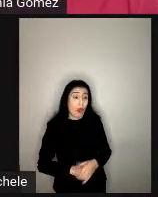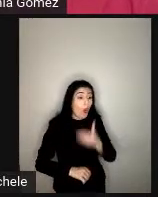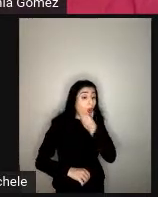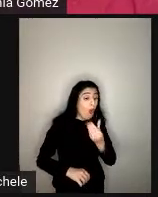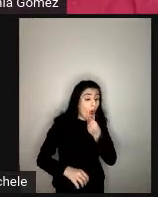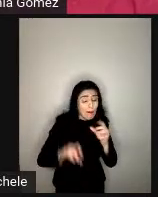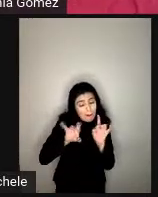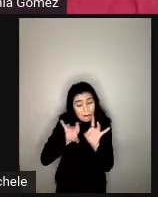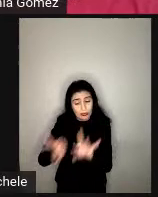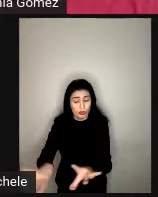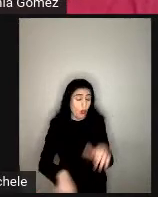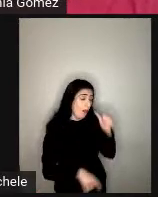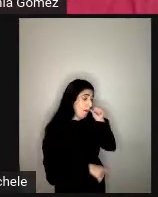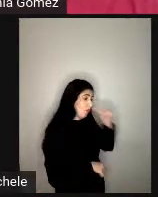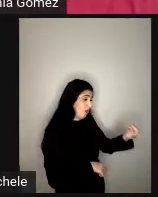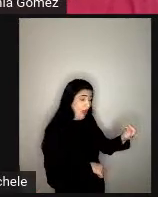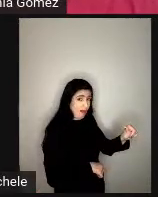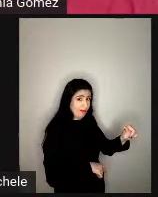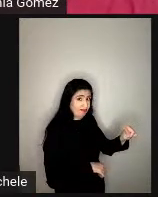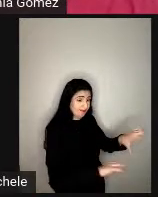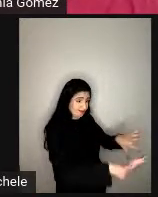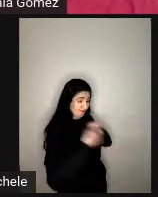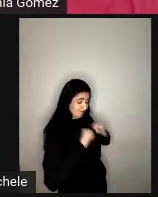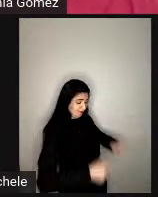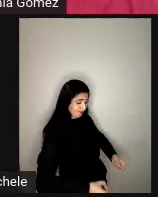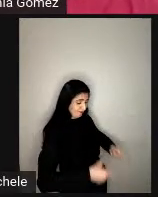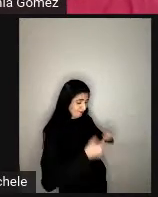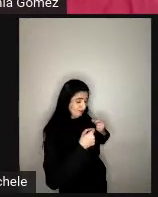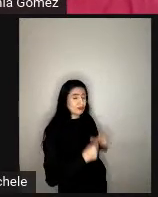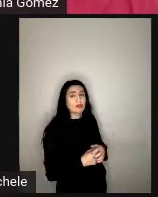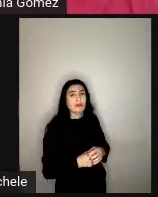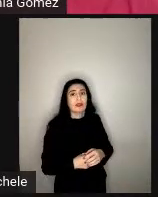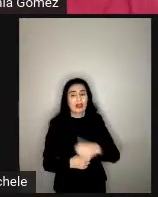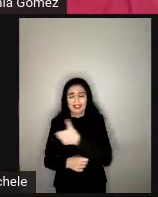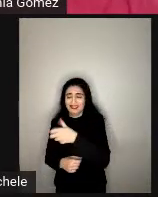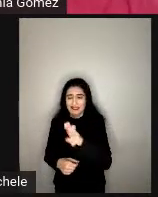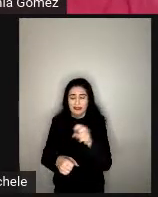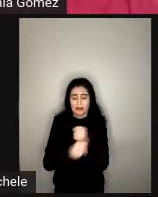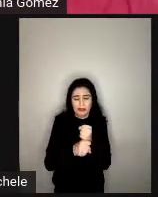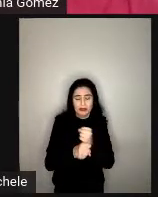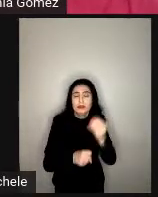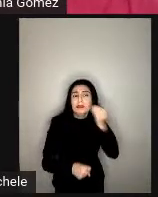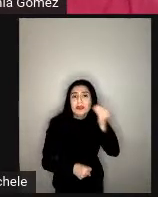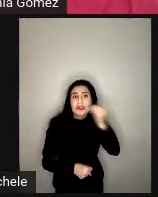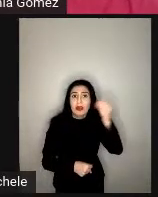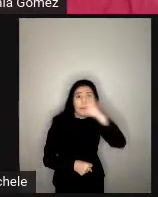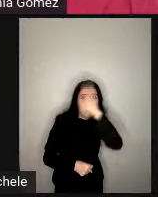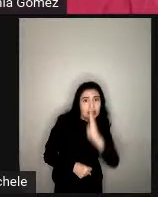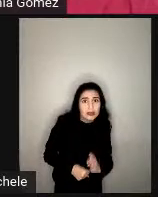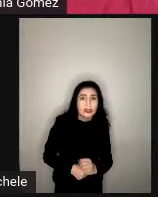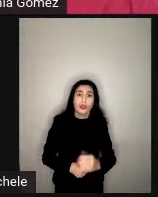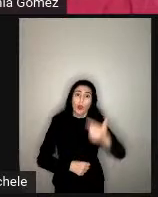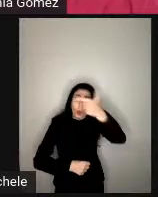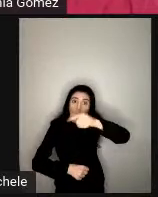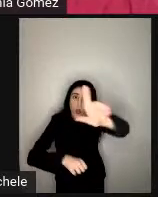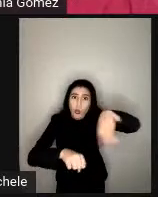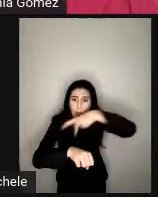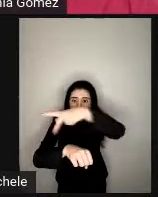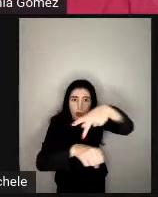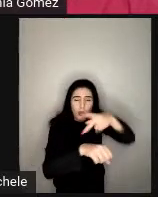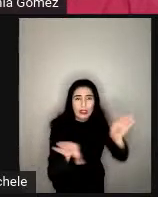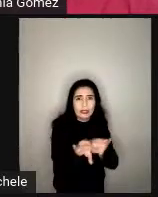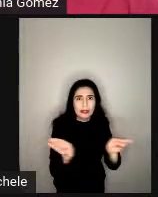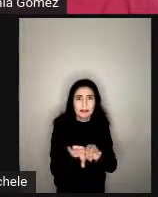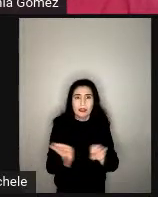colecionando, 15 anos de trajetória pelo Brasil e fora do Brasil, a gente falava em 50%,